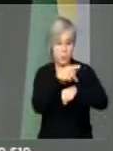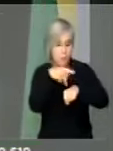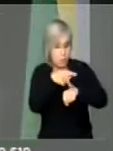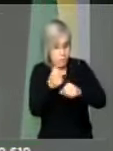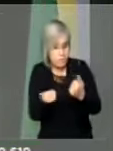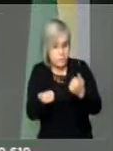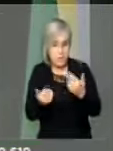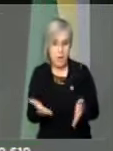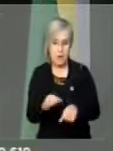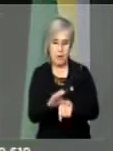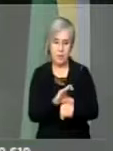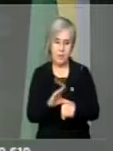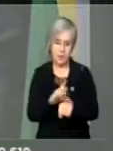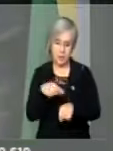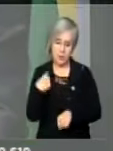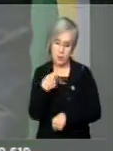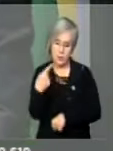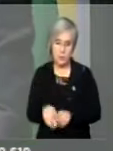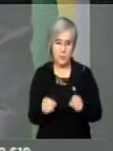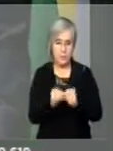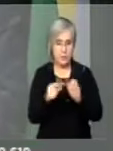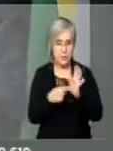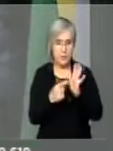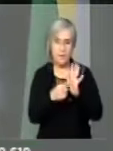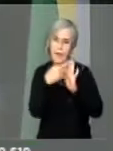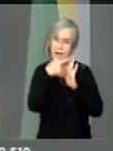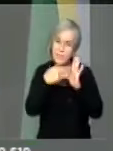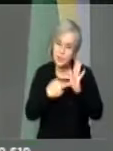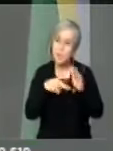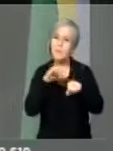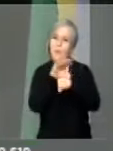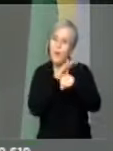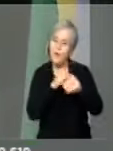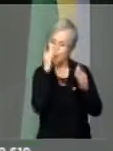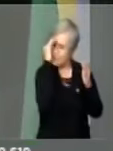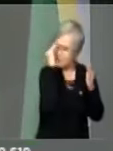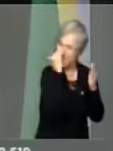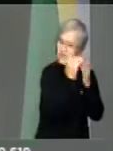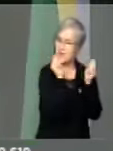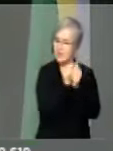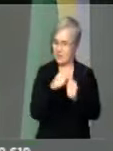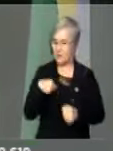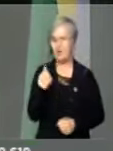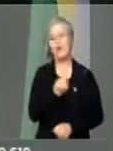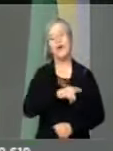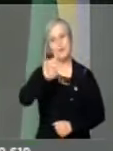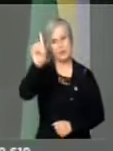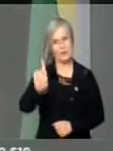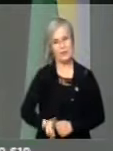que estamos fazendo aqui é algo regimental, é algo constitucional, é o nosso direito.